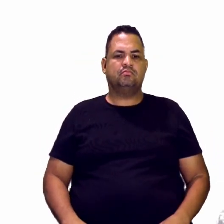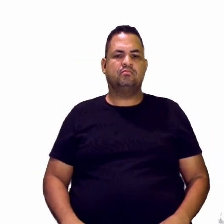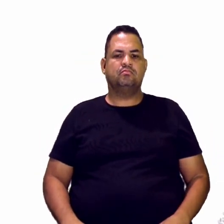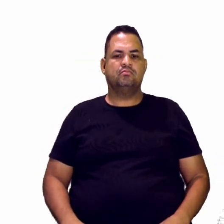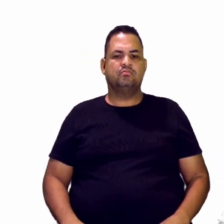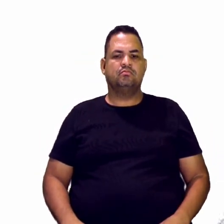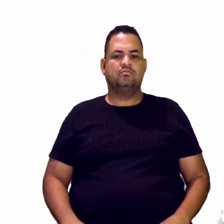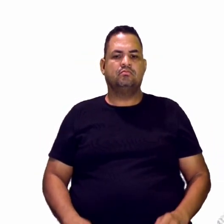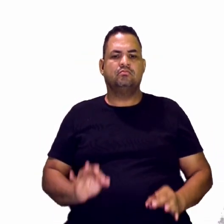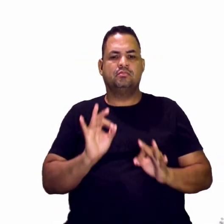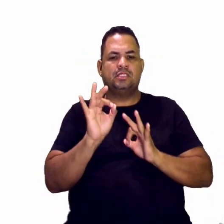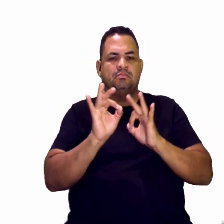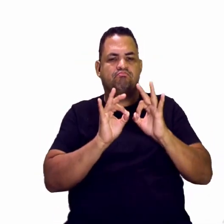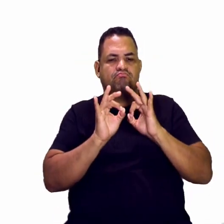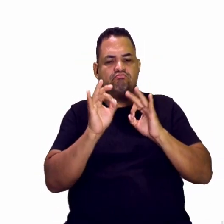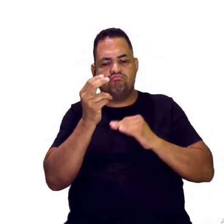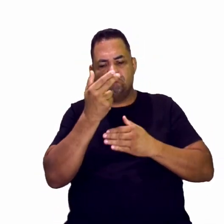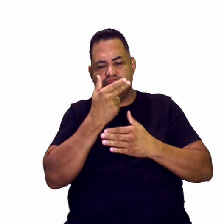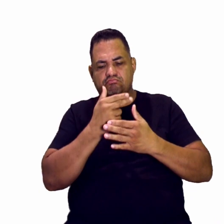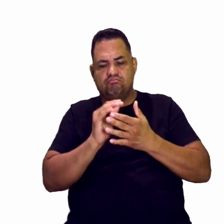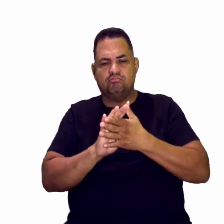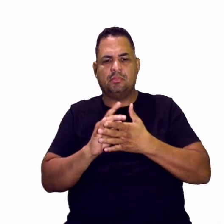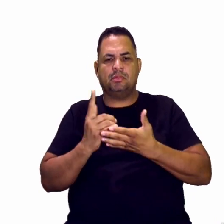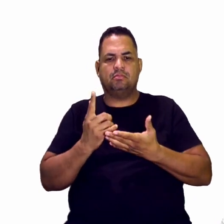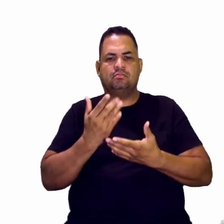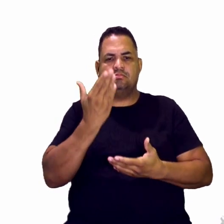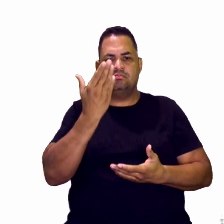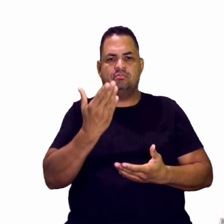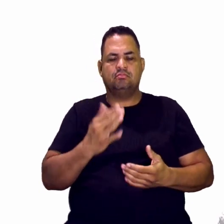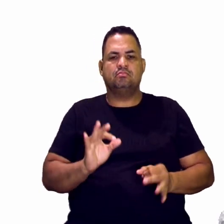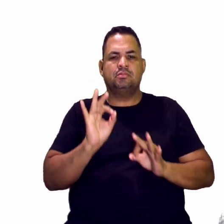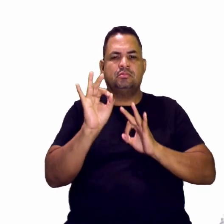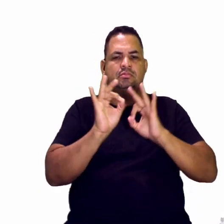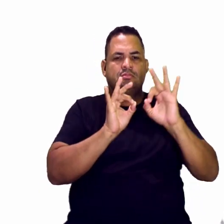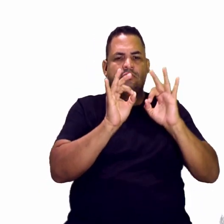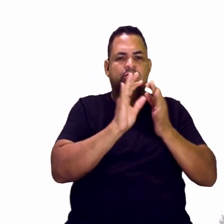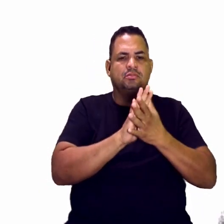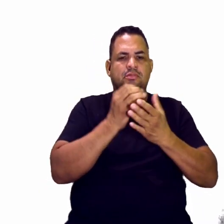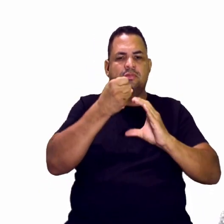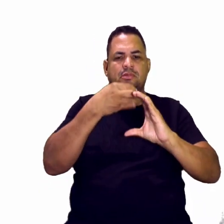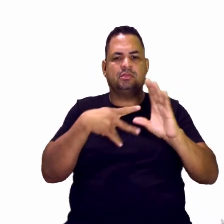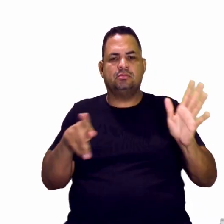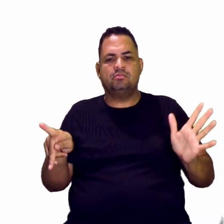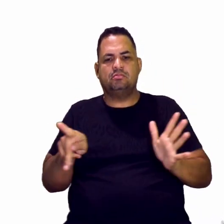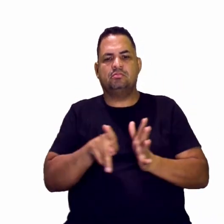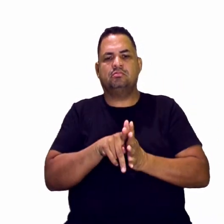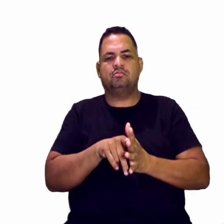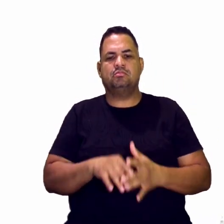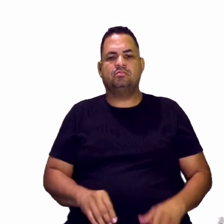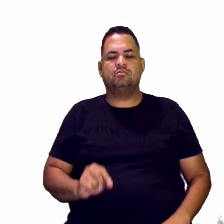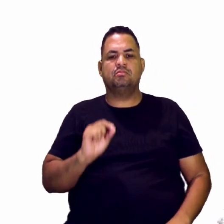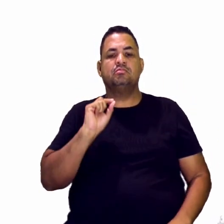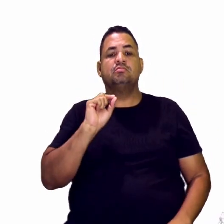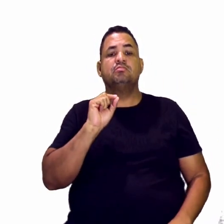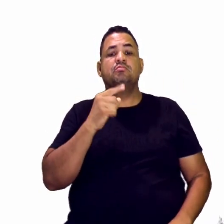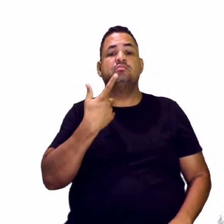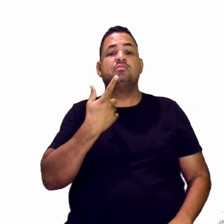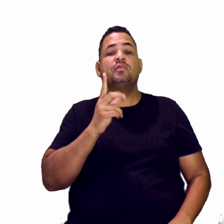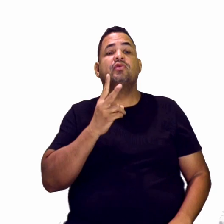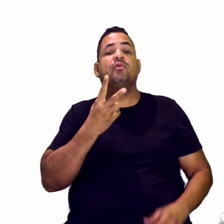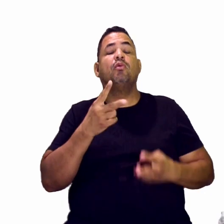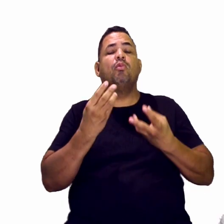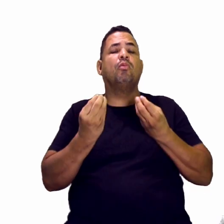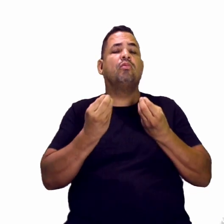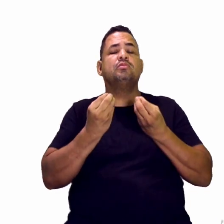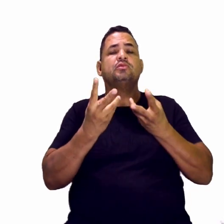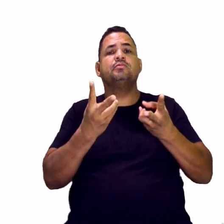mais geométrica do que uma célula animal, por exemplo. E o que vai, assim, te